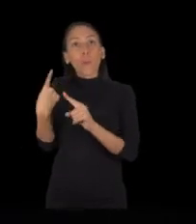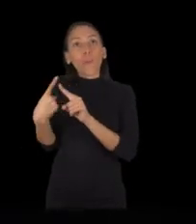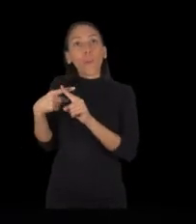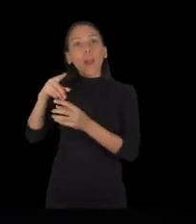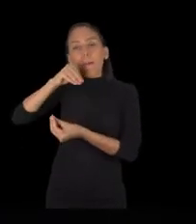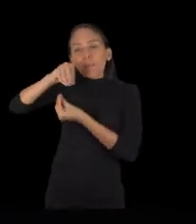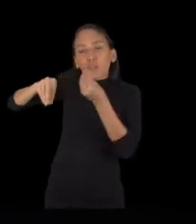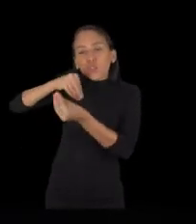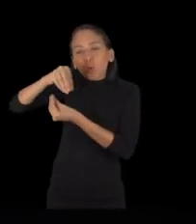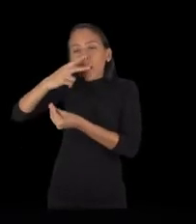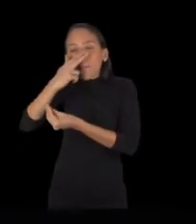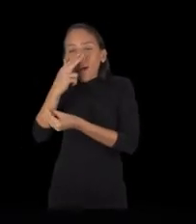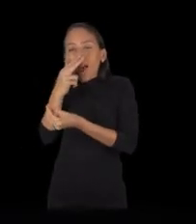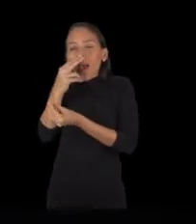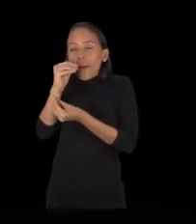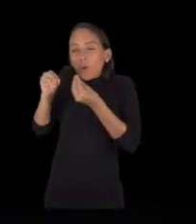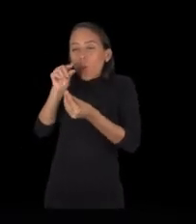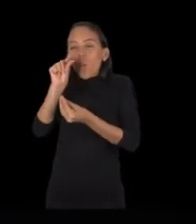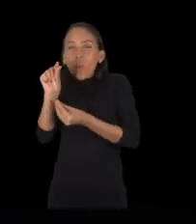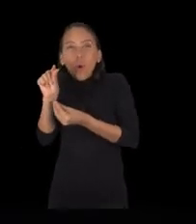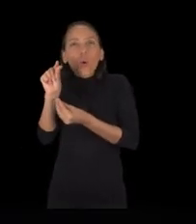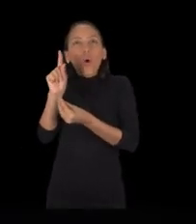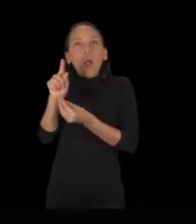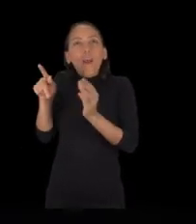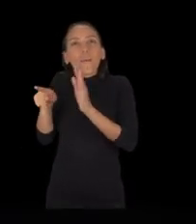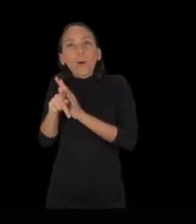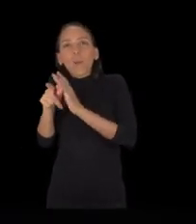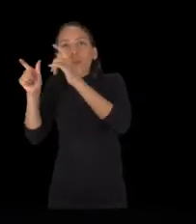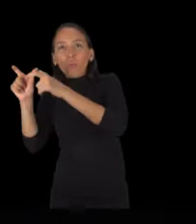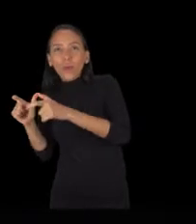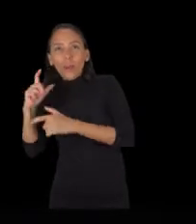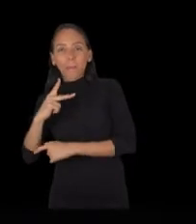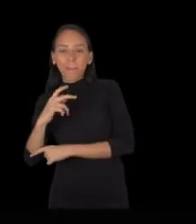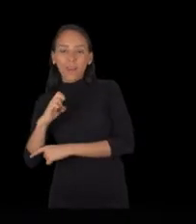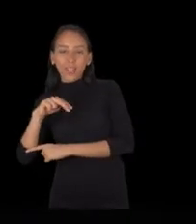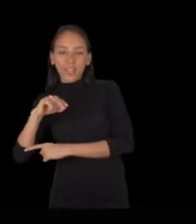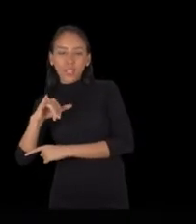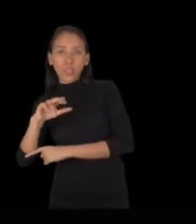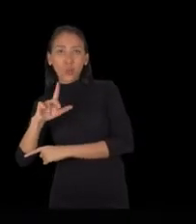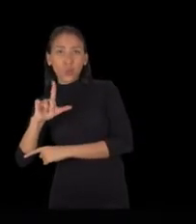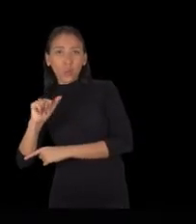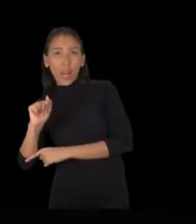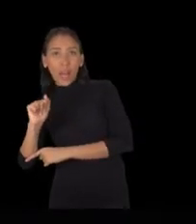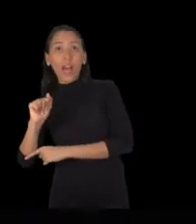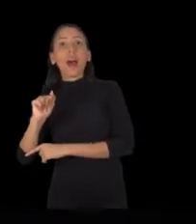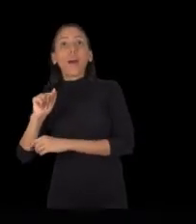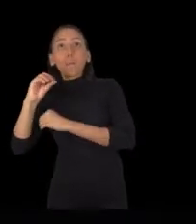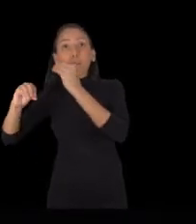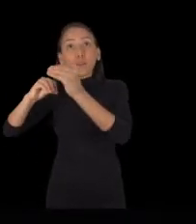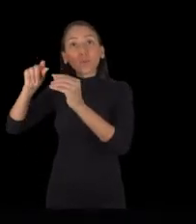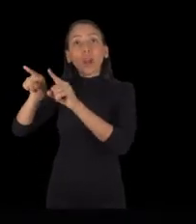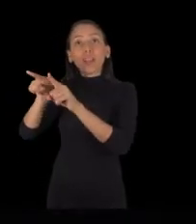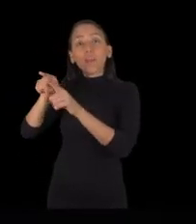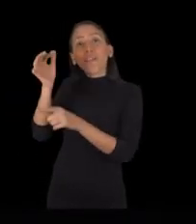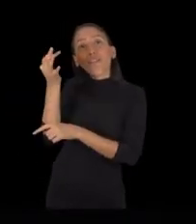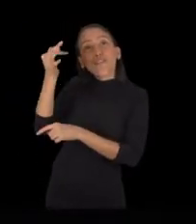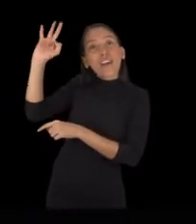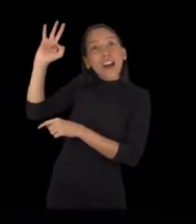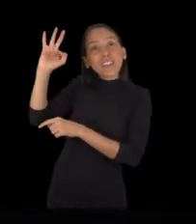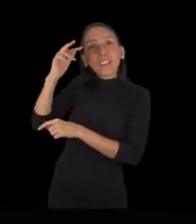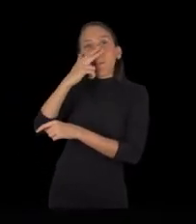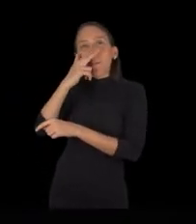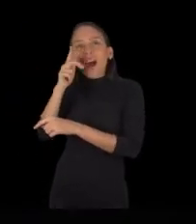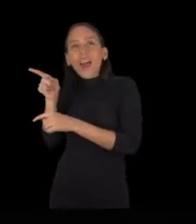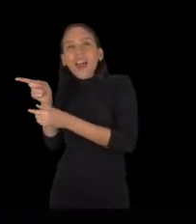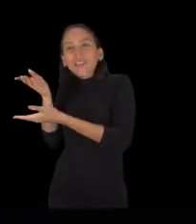misturando, aliás, combinando traços da Península Ibérica com traços já da França, das Gálias. Era uma língua